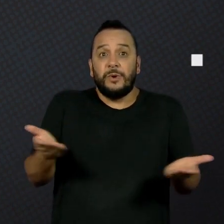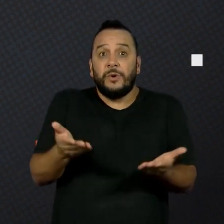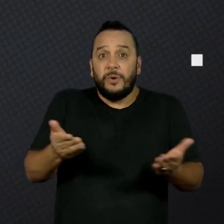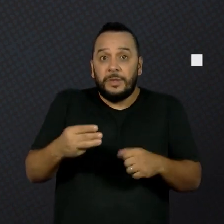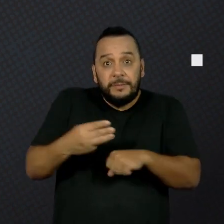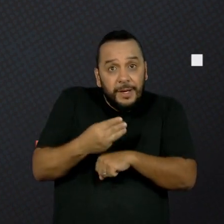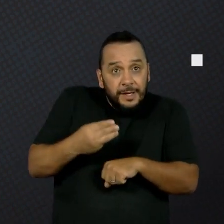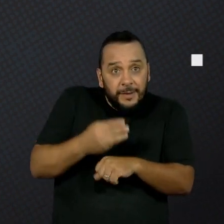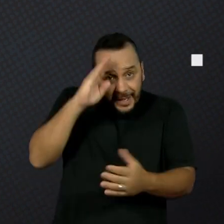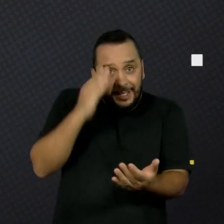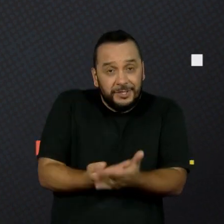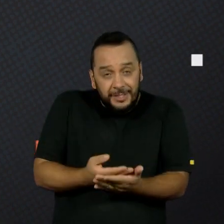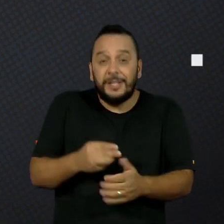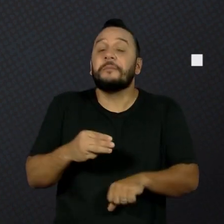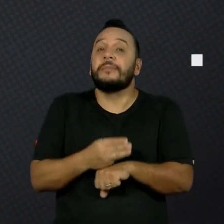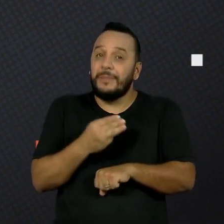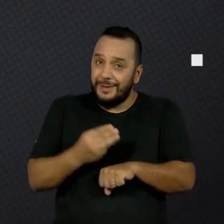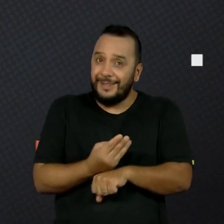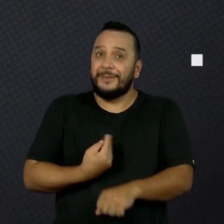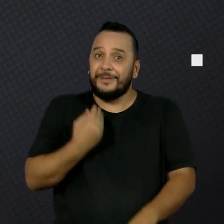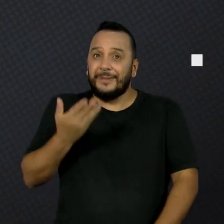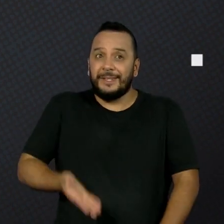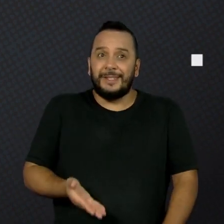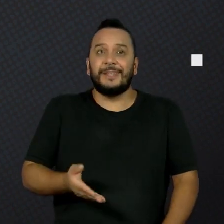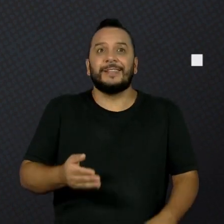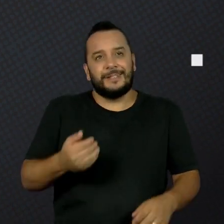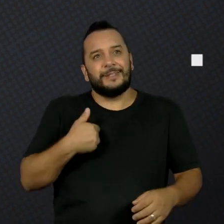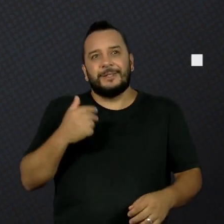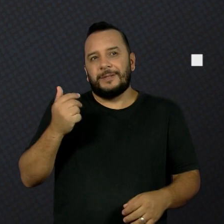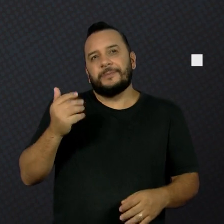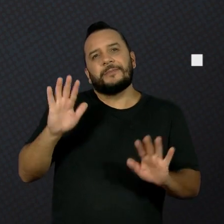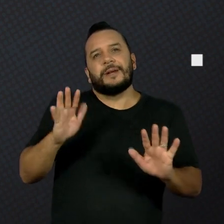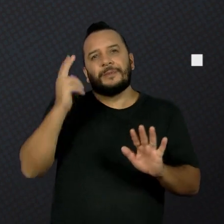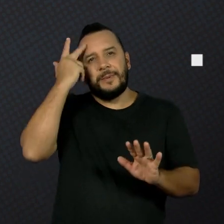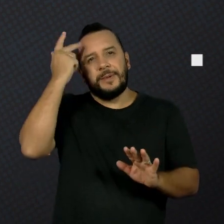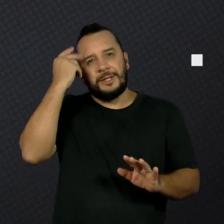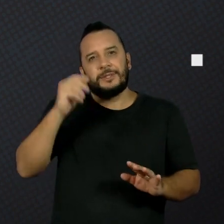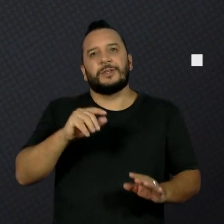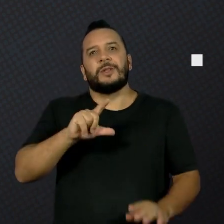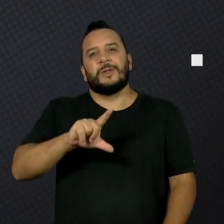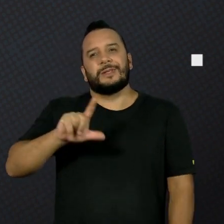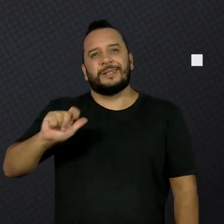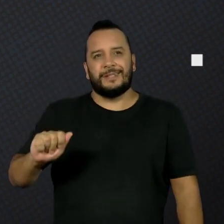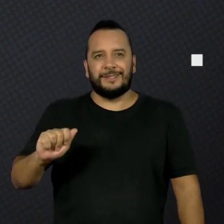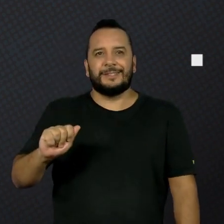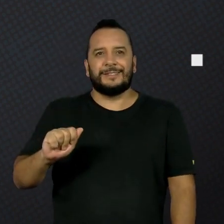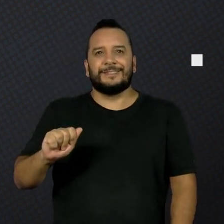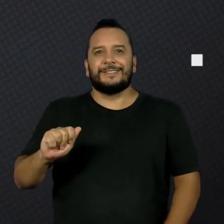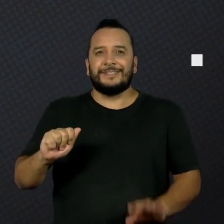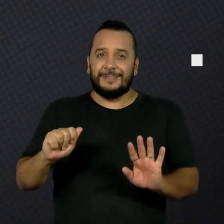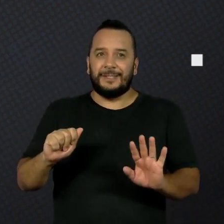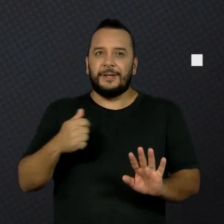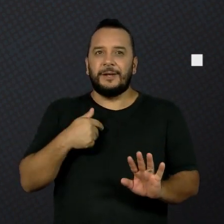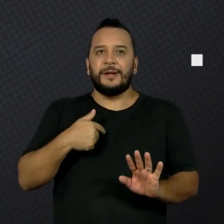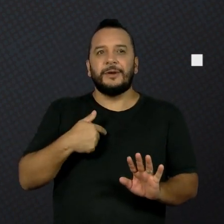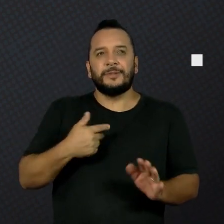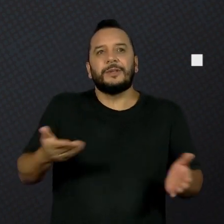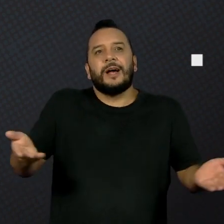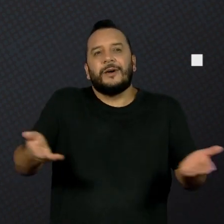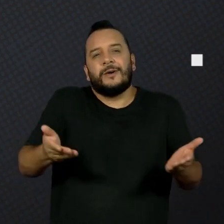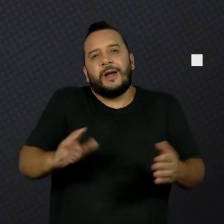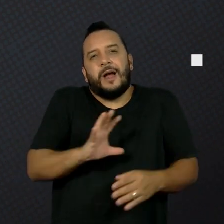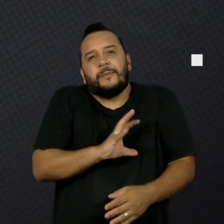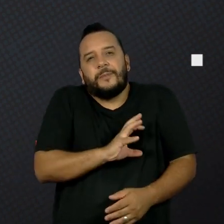Miami. Can you believe it? I'm in Miami today, but normally from Los Angeles. So lots of love, big